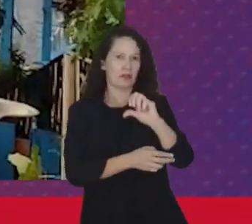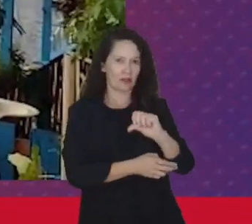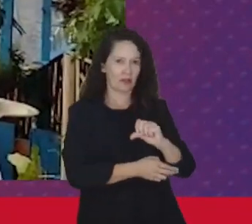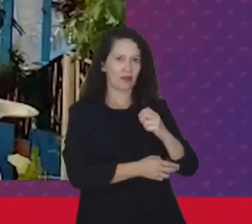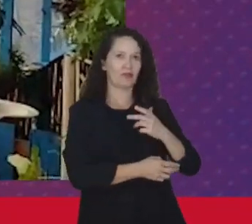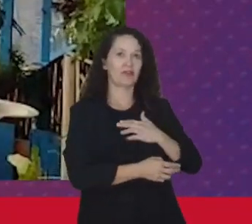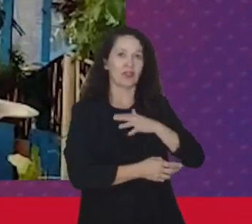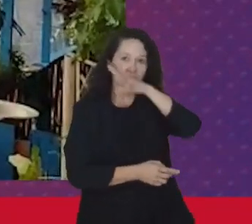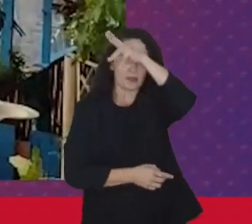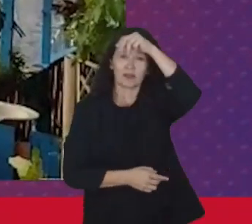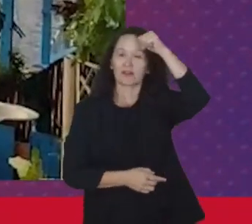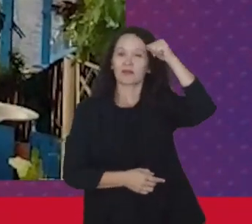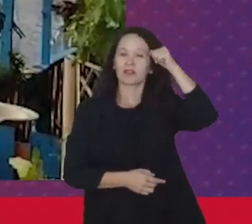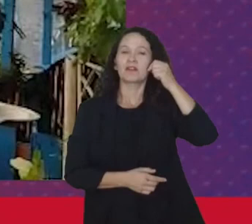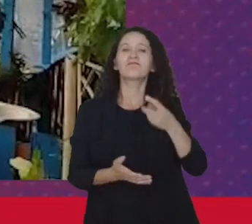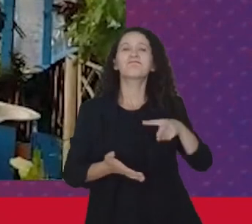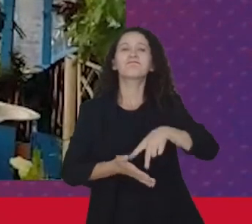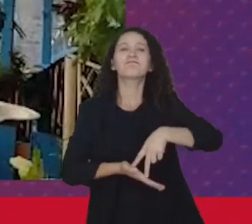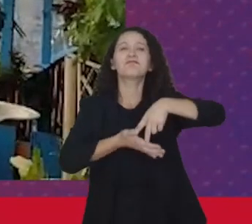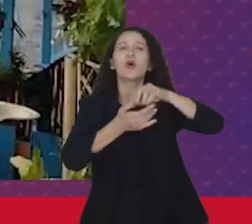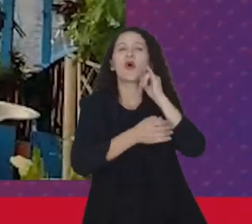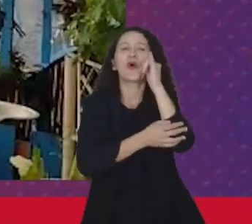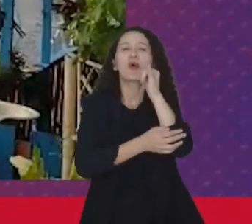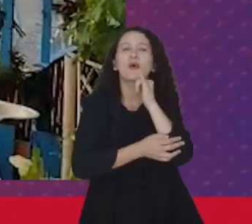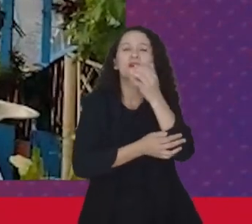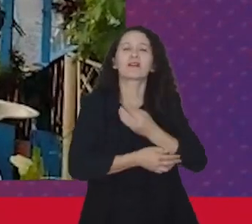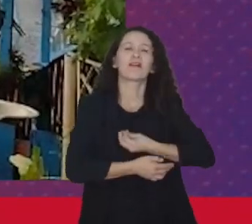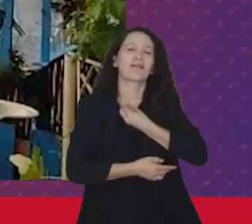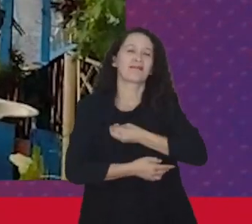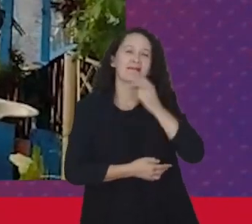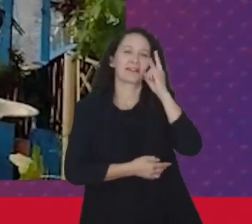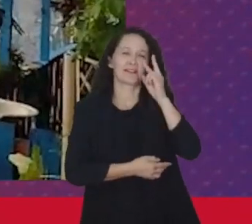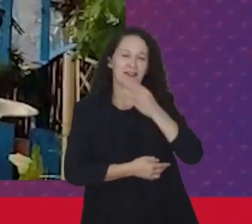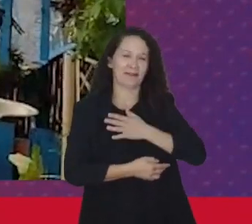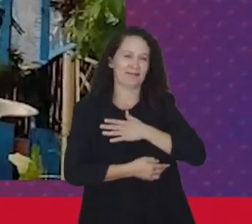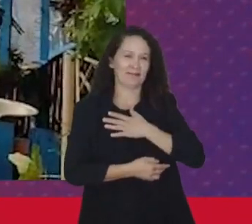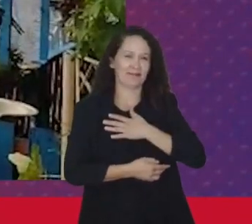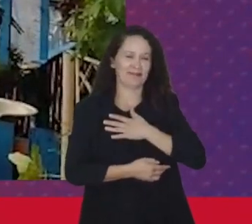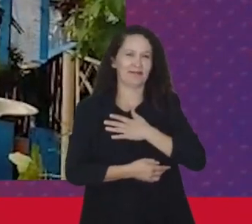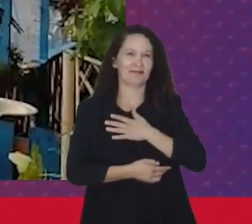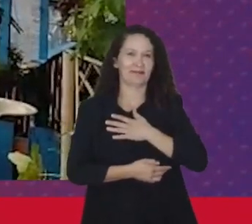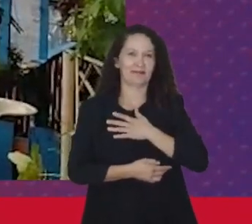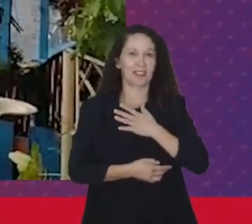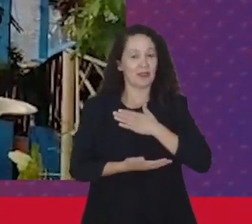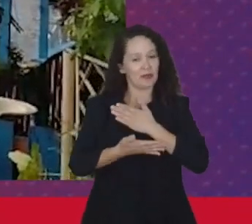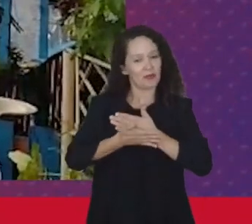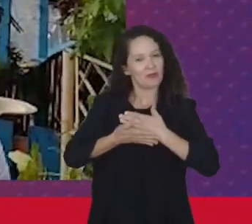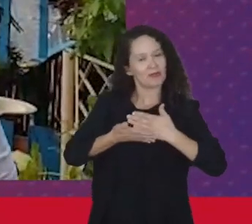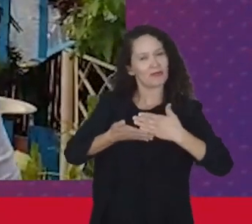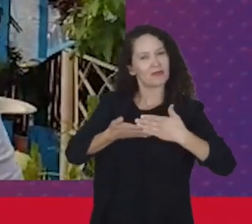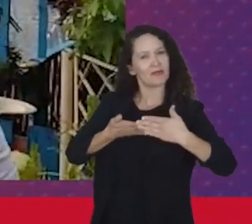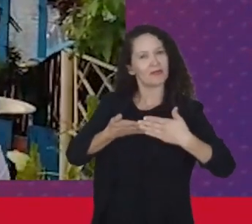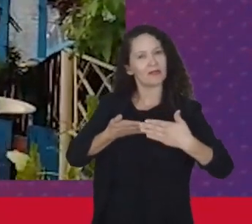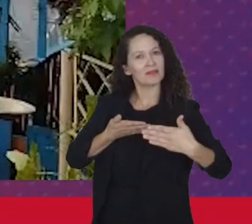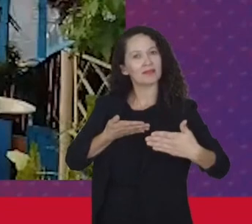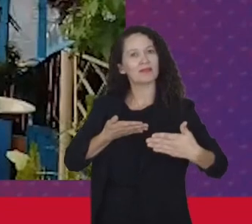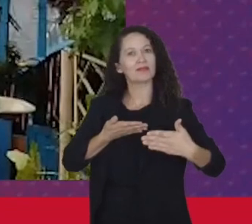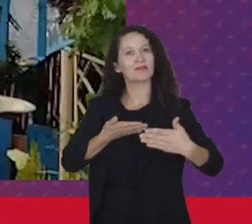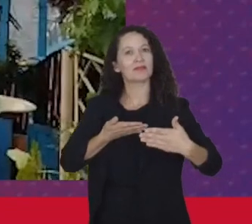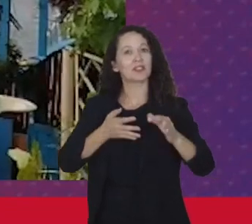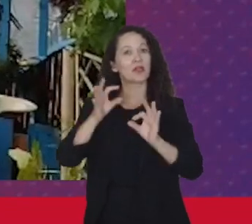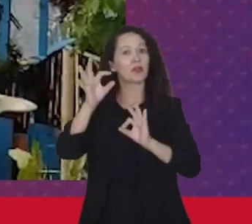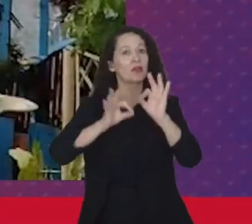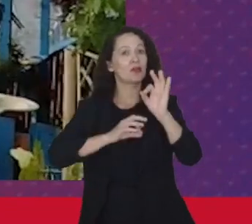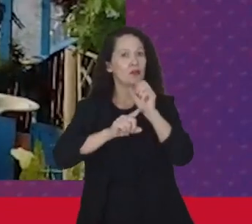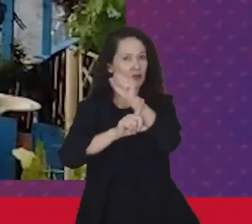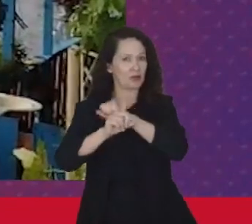sou amazonense e venho aqui também contar um pouco da minha história para vocês. Eu inicio na